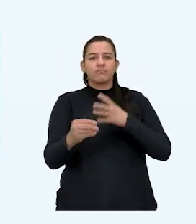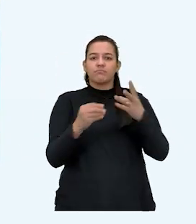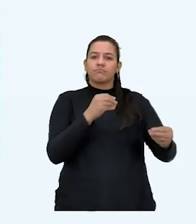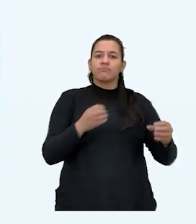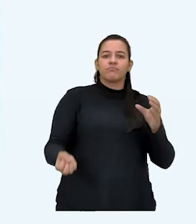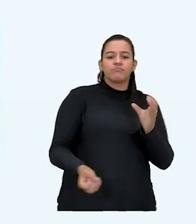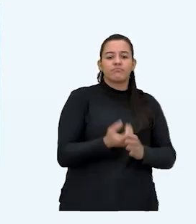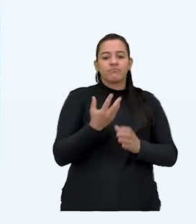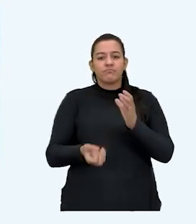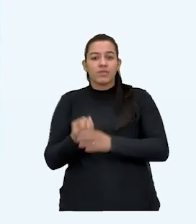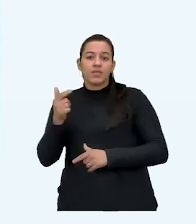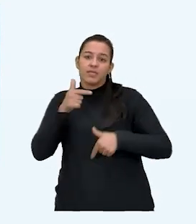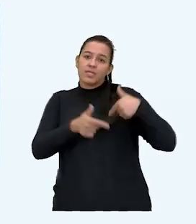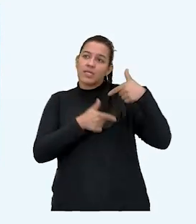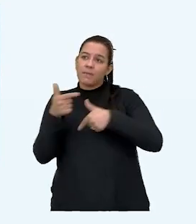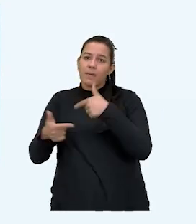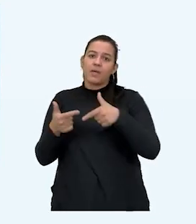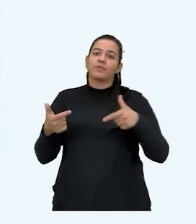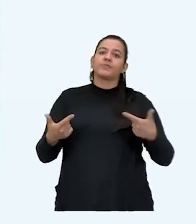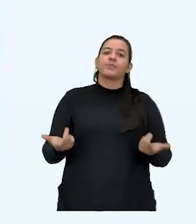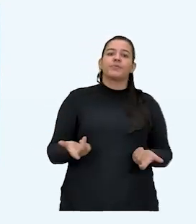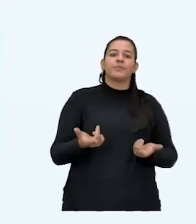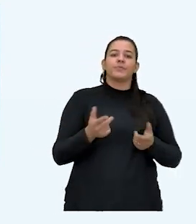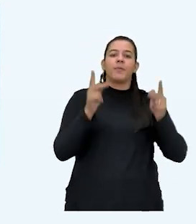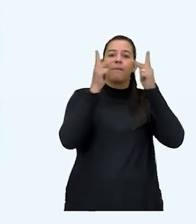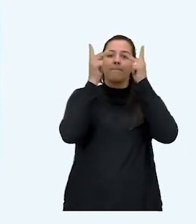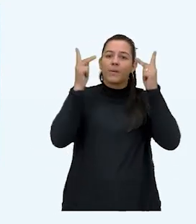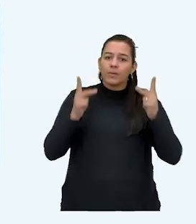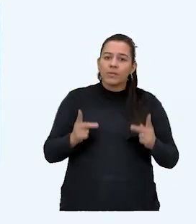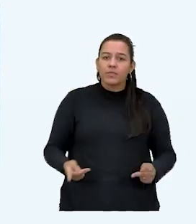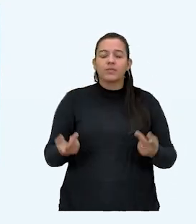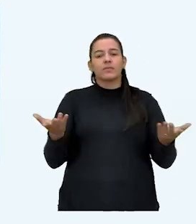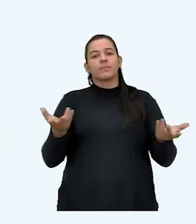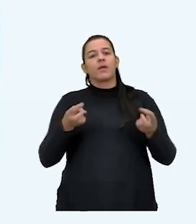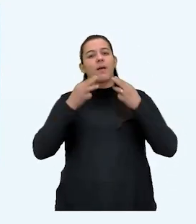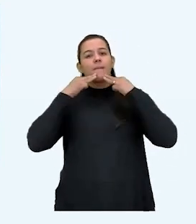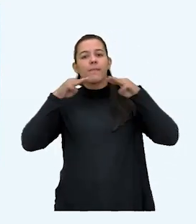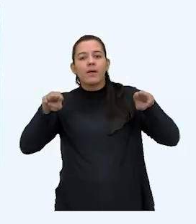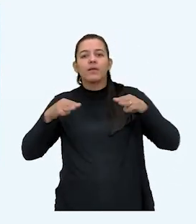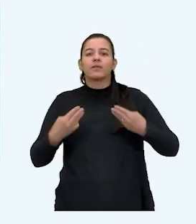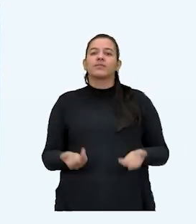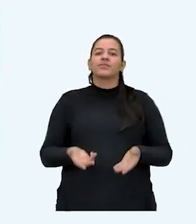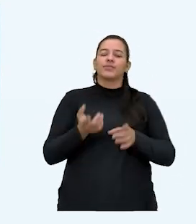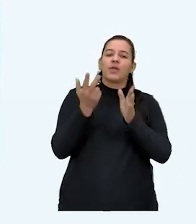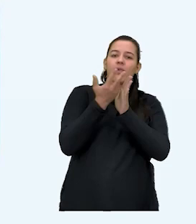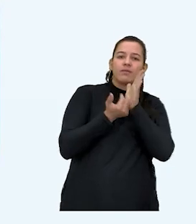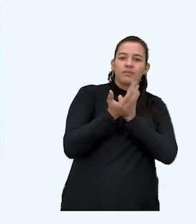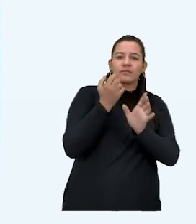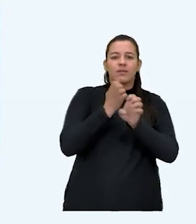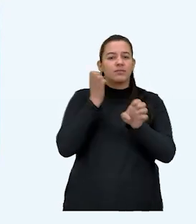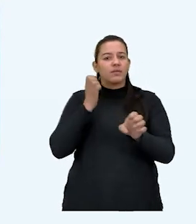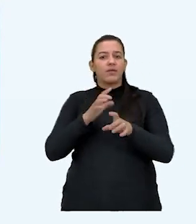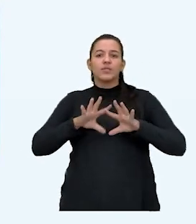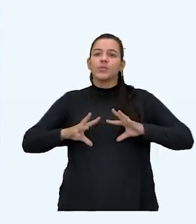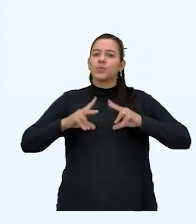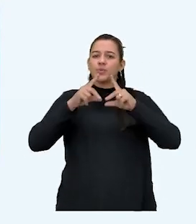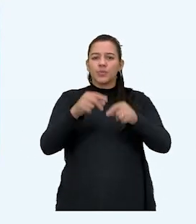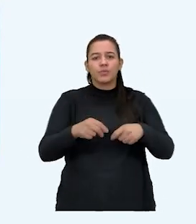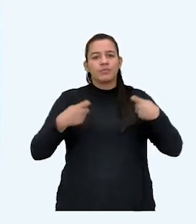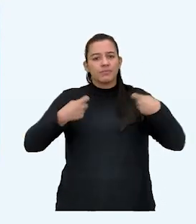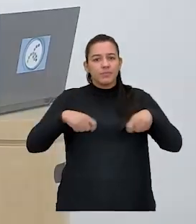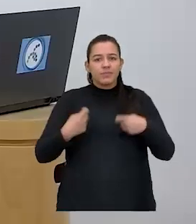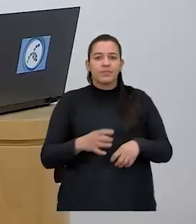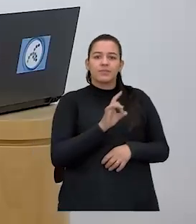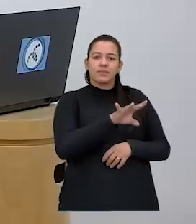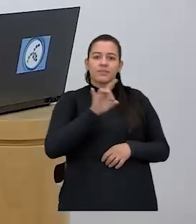criadas. Pessoas trabalhando com programação, trabalhando com marketing, trabalhando com design, para que dessa maneira, né, as